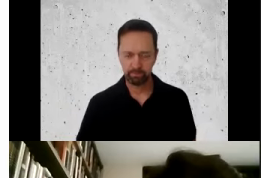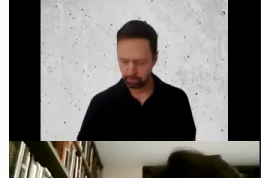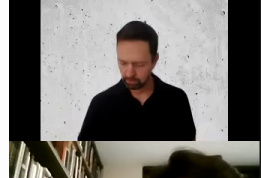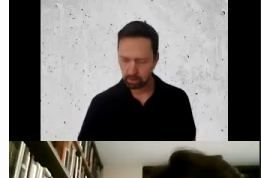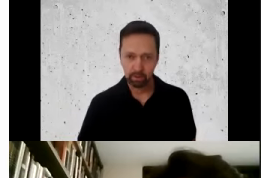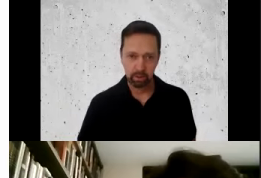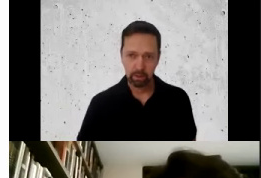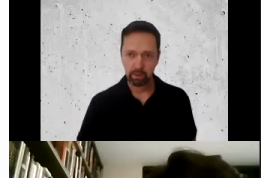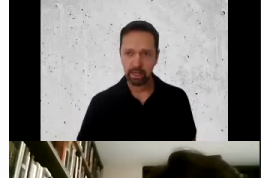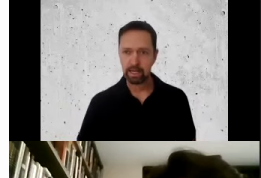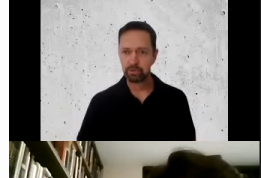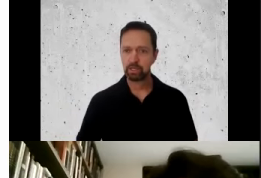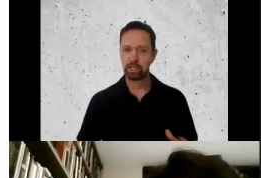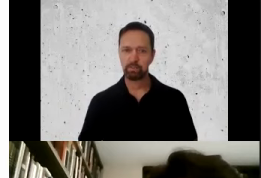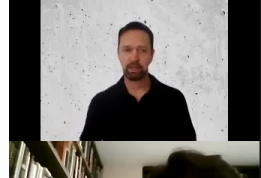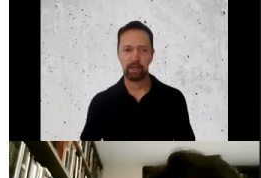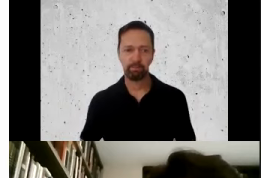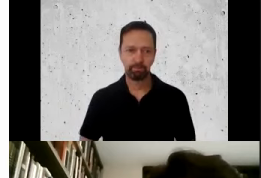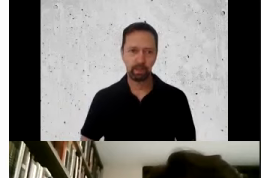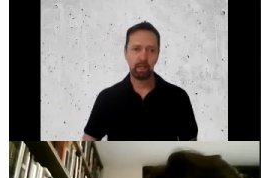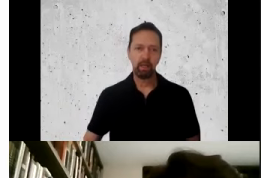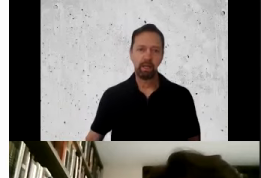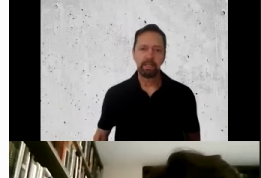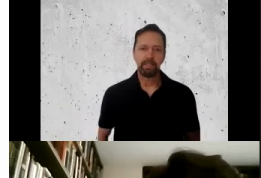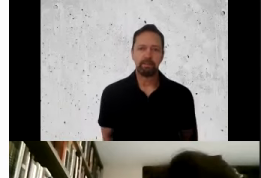organizacionais. Então, é isso que a gente quer explicar.